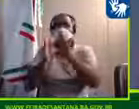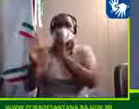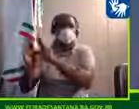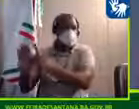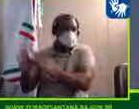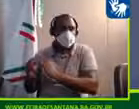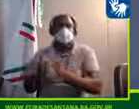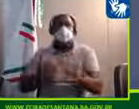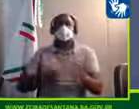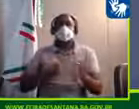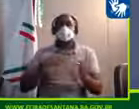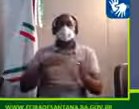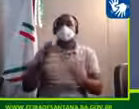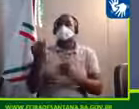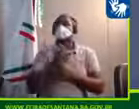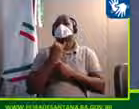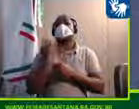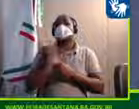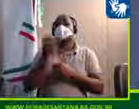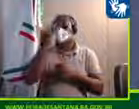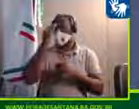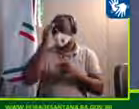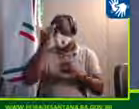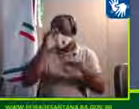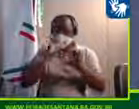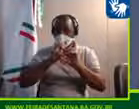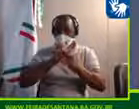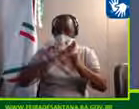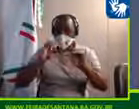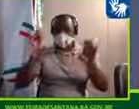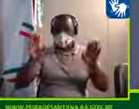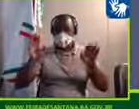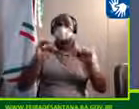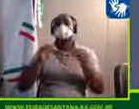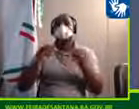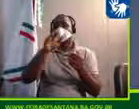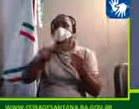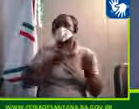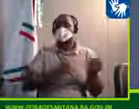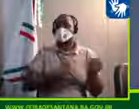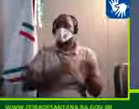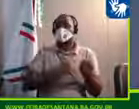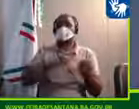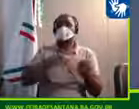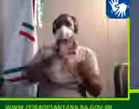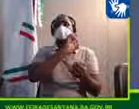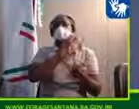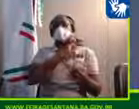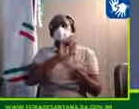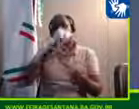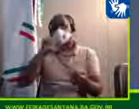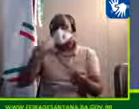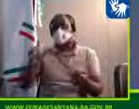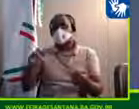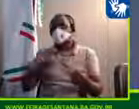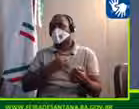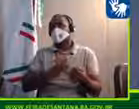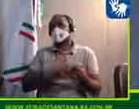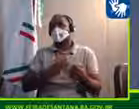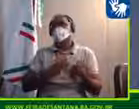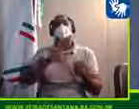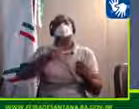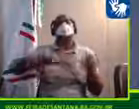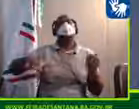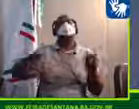Santana. Então, é importante que se entenda que esse tipo de flexibilização tem como contrapartida uma